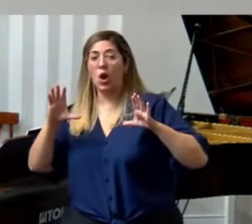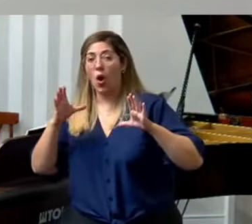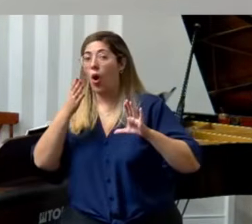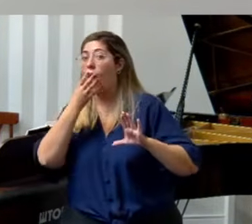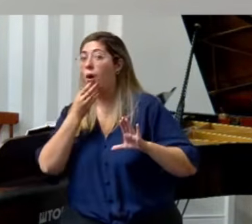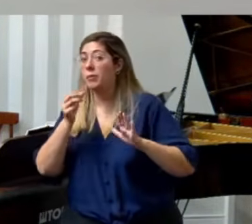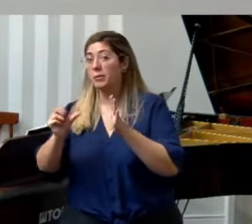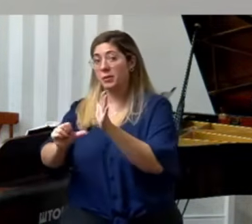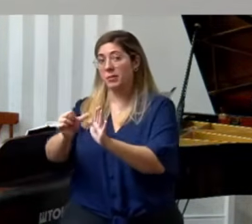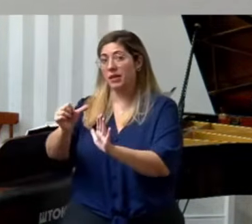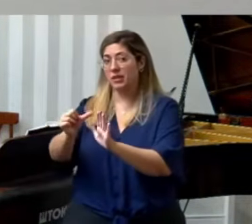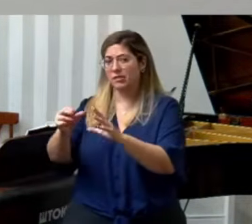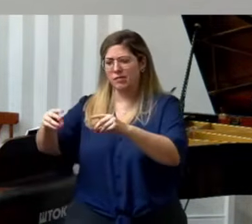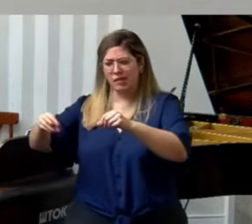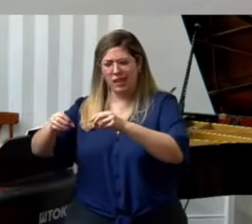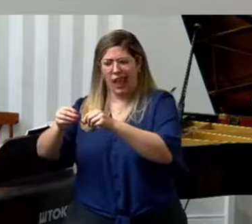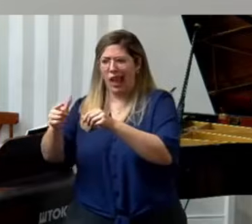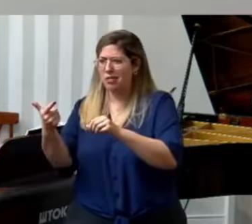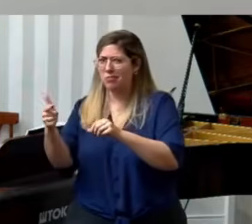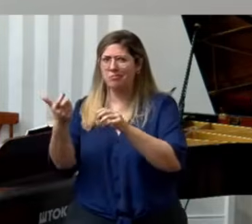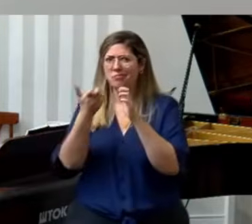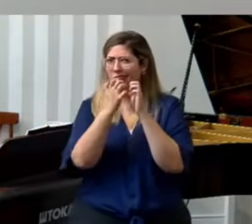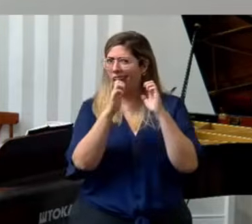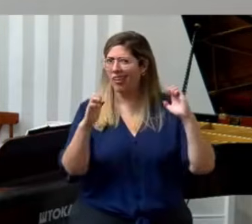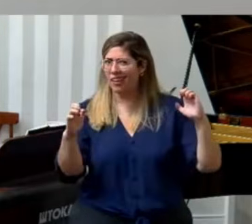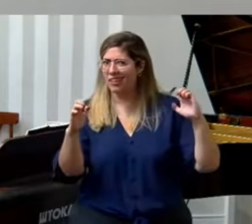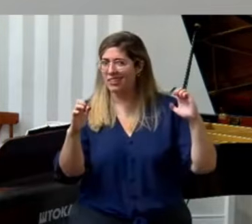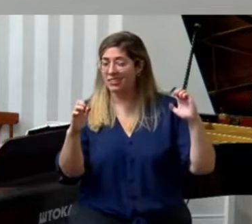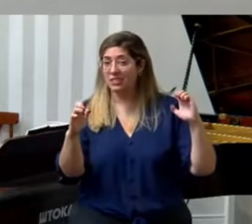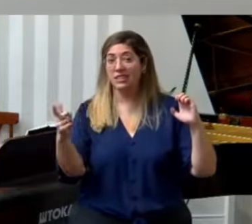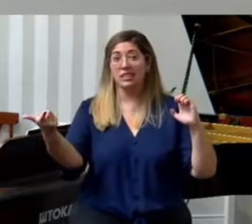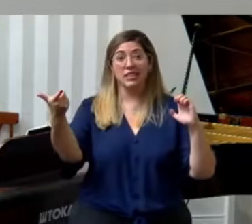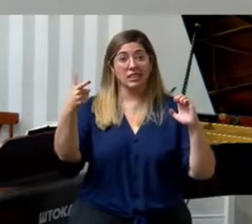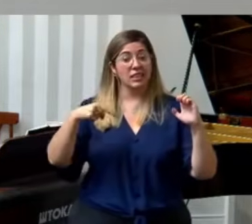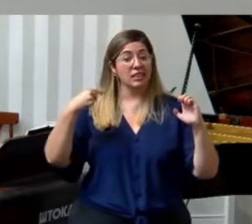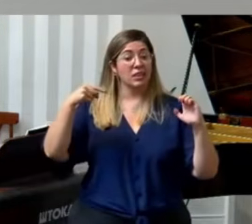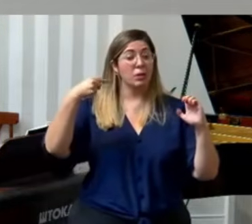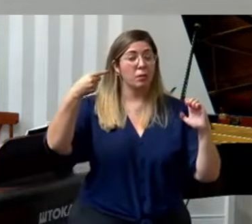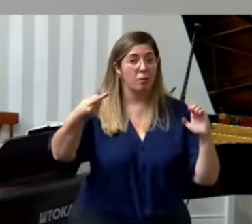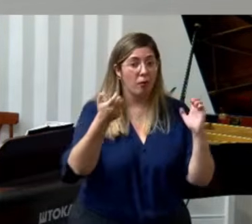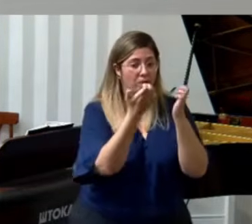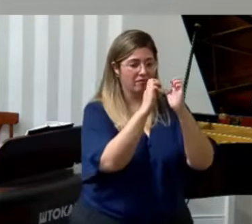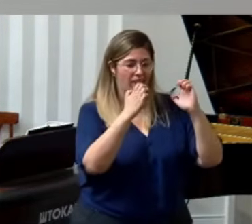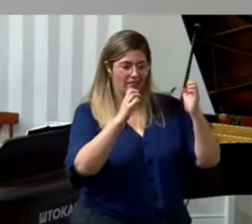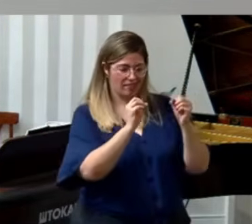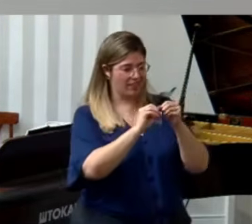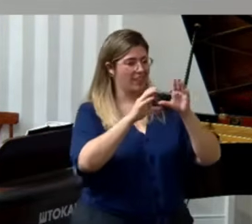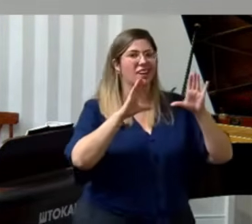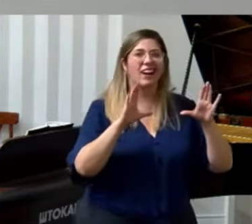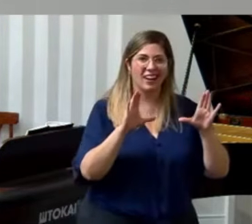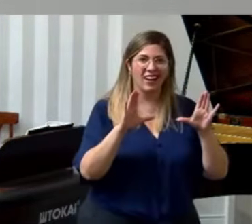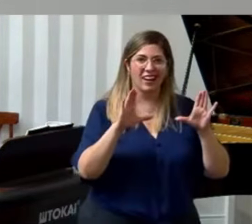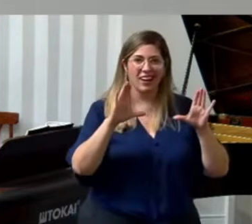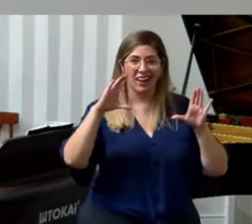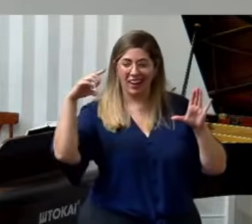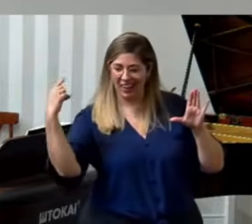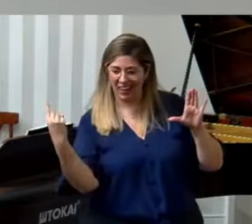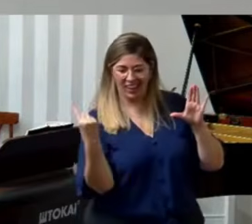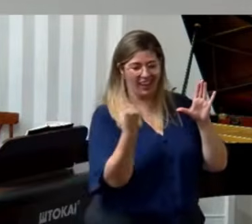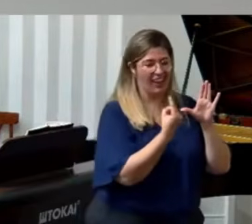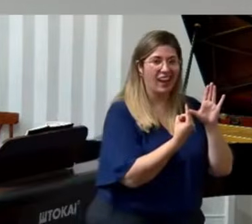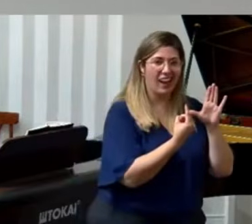terra que não tinha o Jardim do Éden ainda. Depois criou o Jardim do Éden e colocou o homem dentro, para